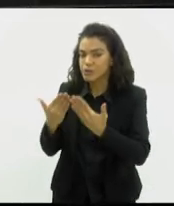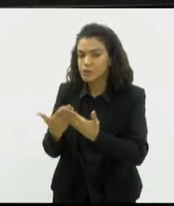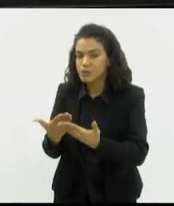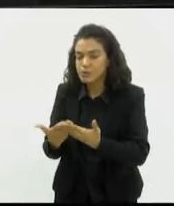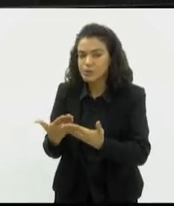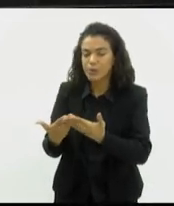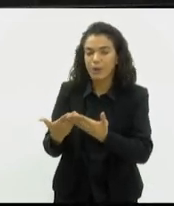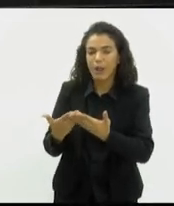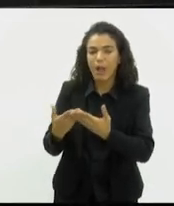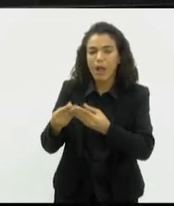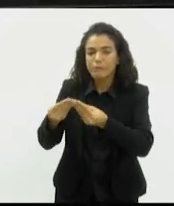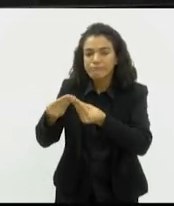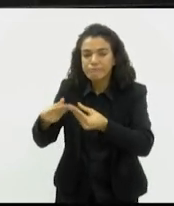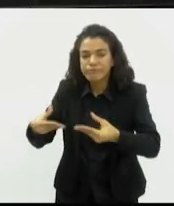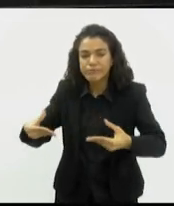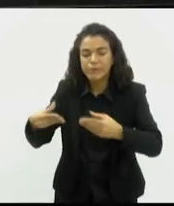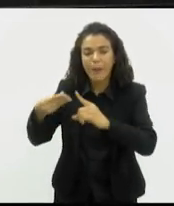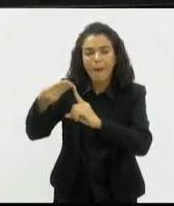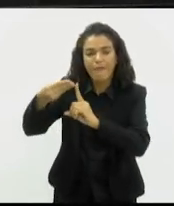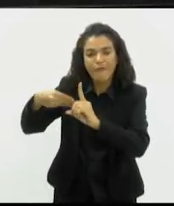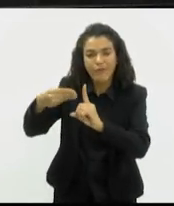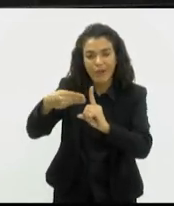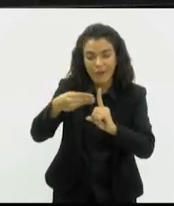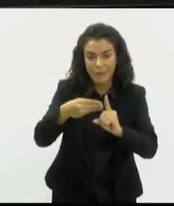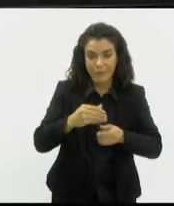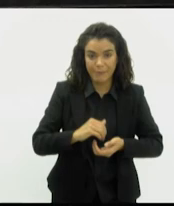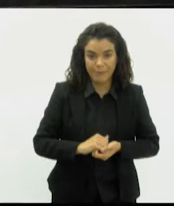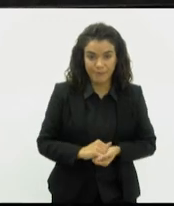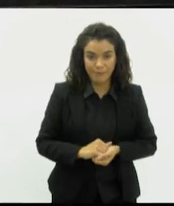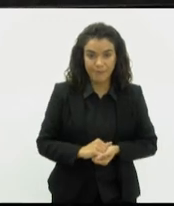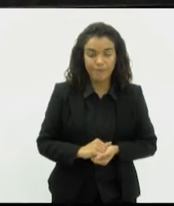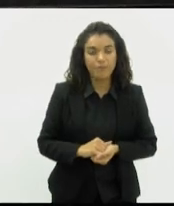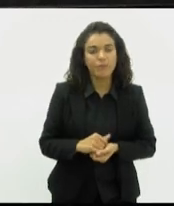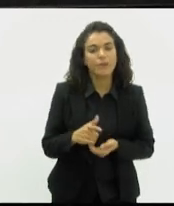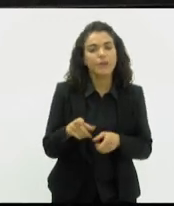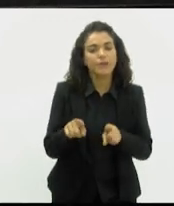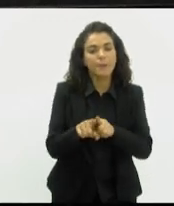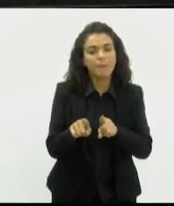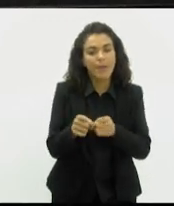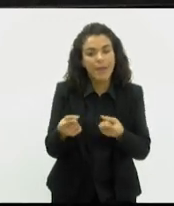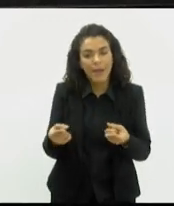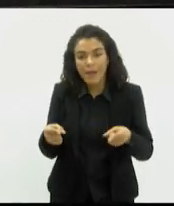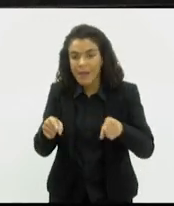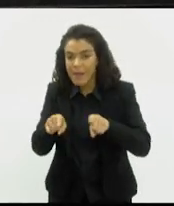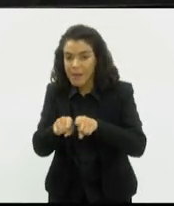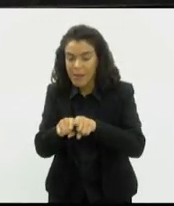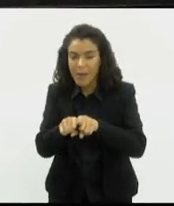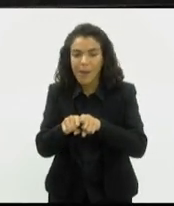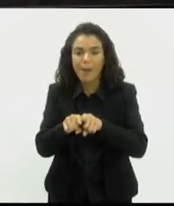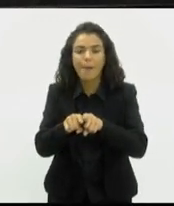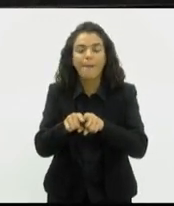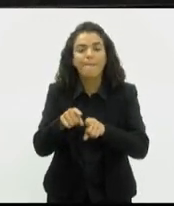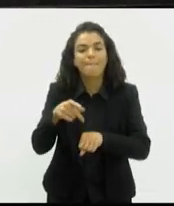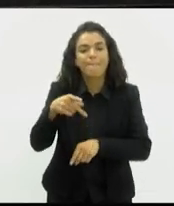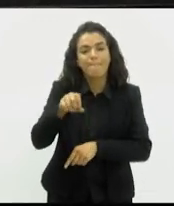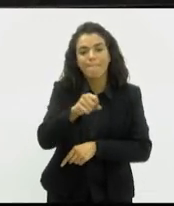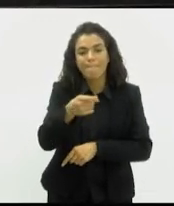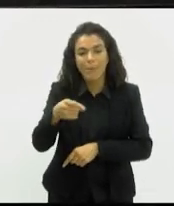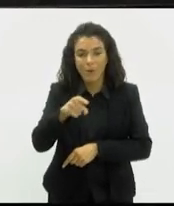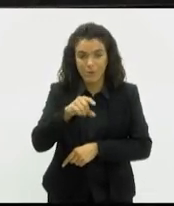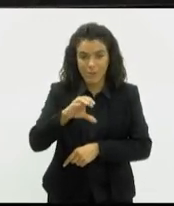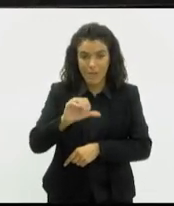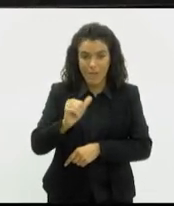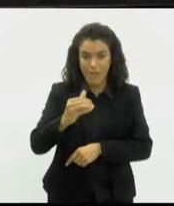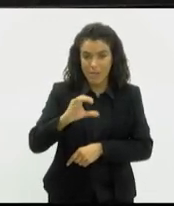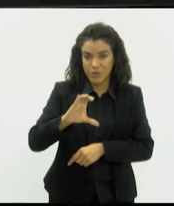de altíssima vulnerabilidade. Recentemente, a parceria com o Grupo Pão de Açúcar encerrou.